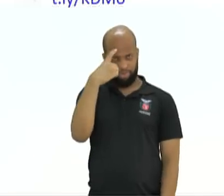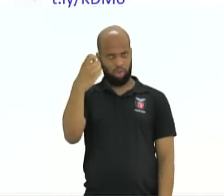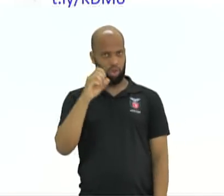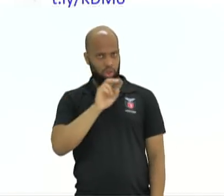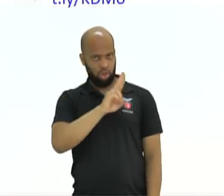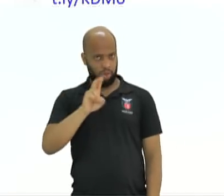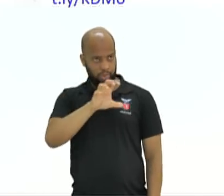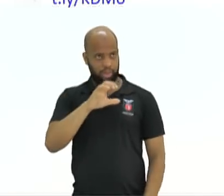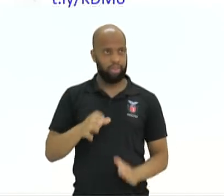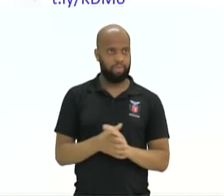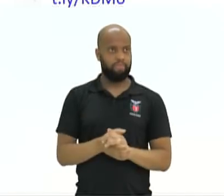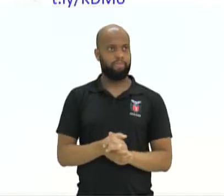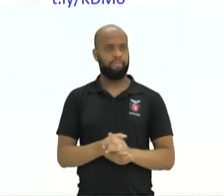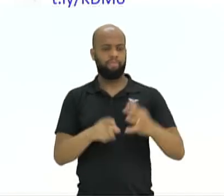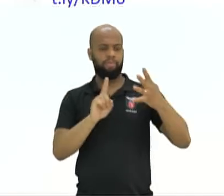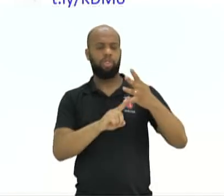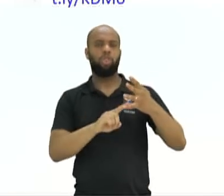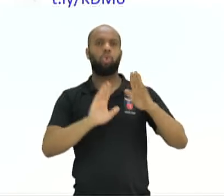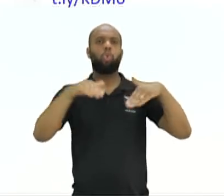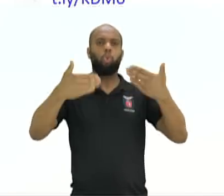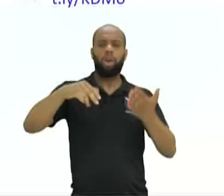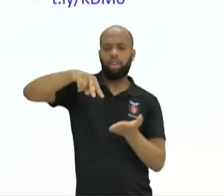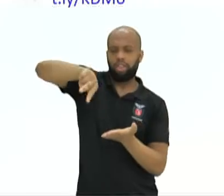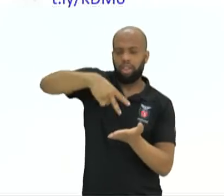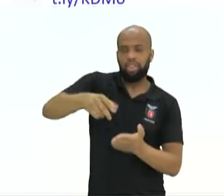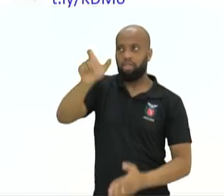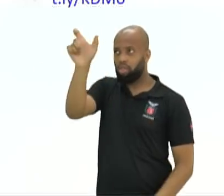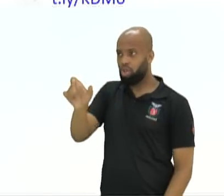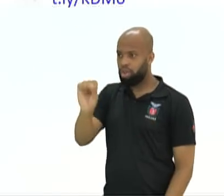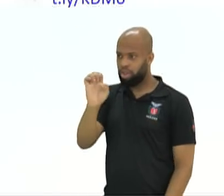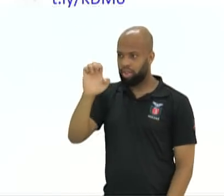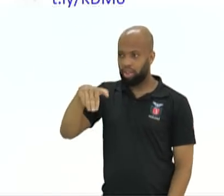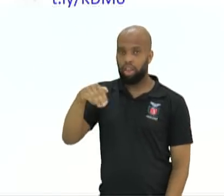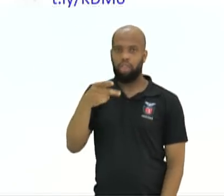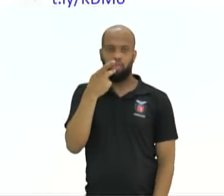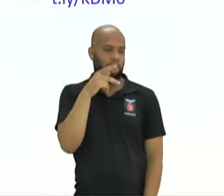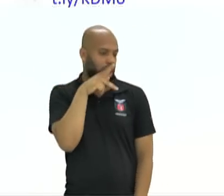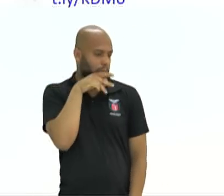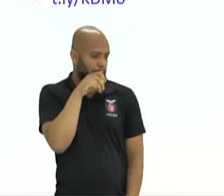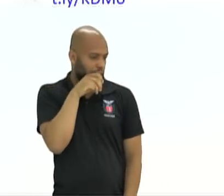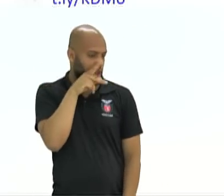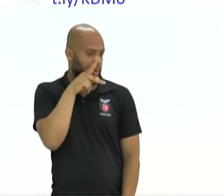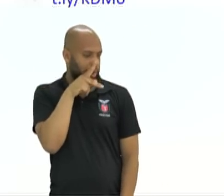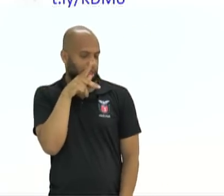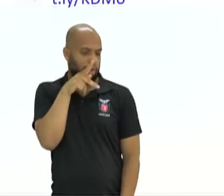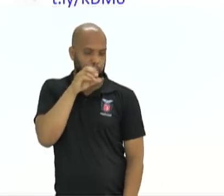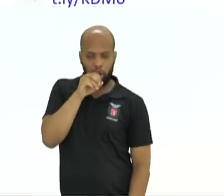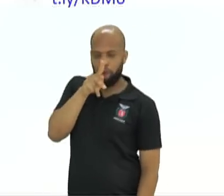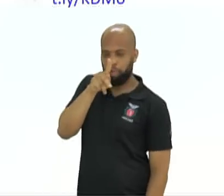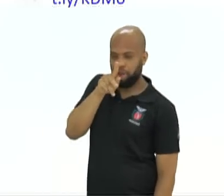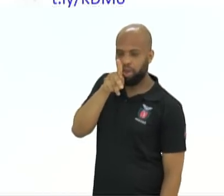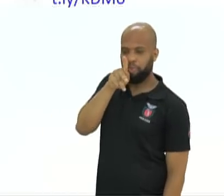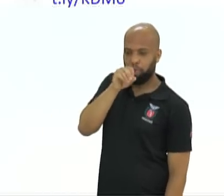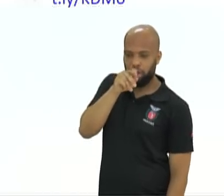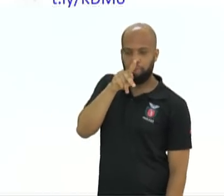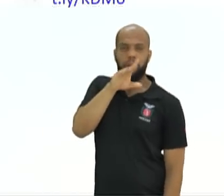nome. Ou, quando dançava, Sam repetia pop, conforme executava os movimentos,